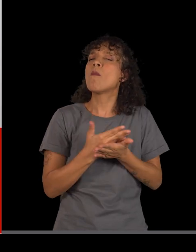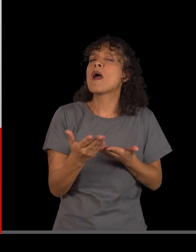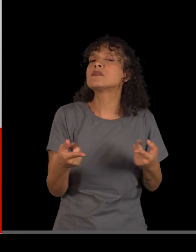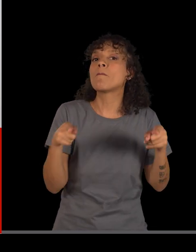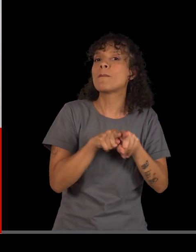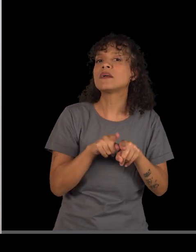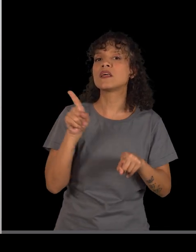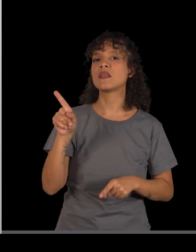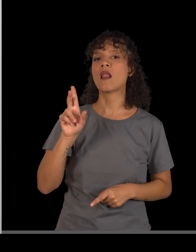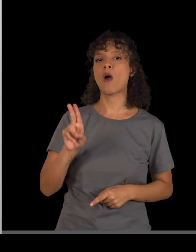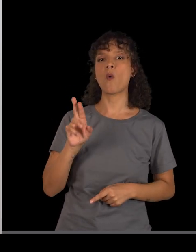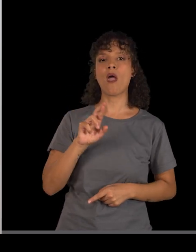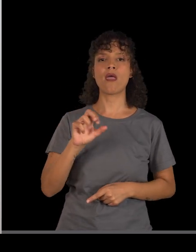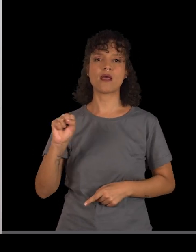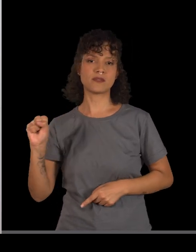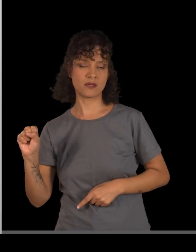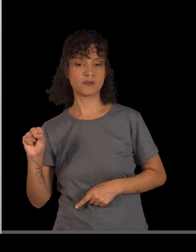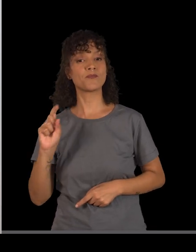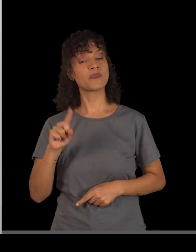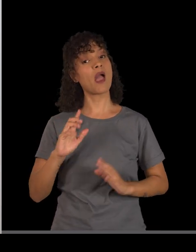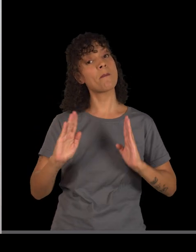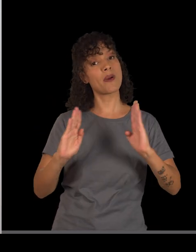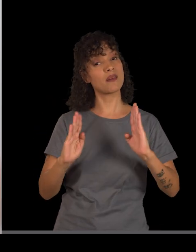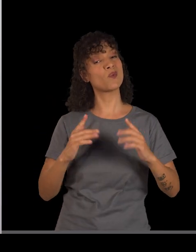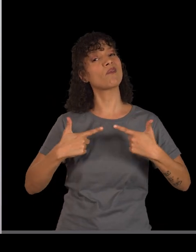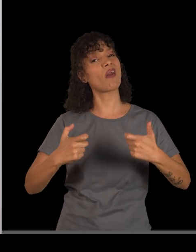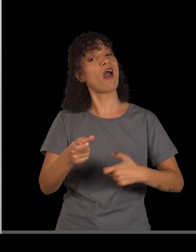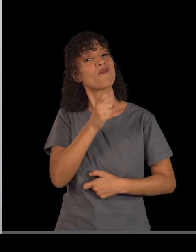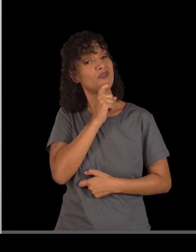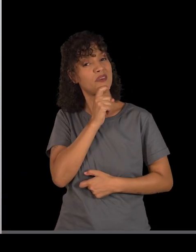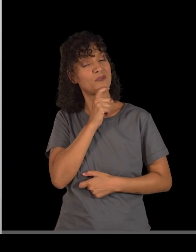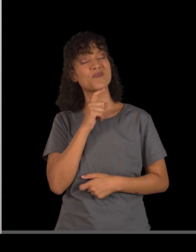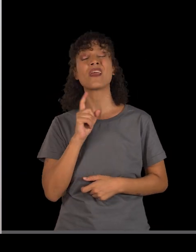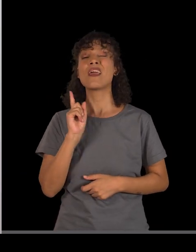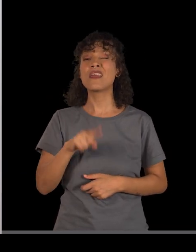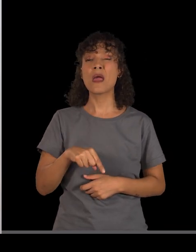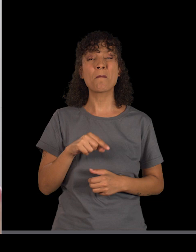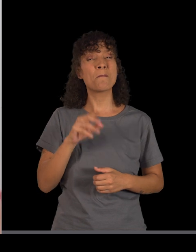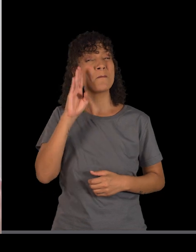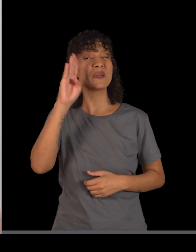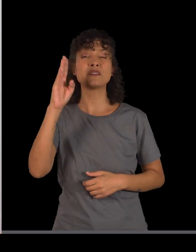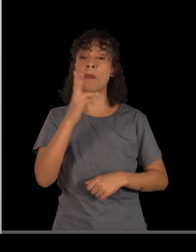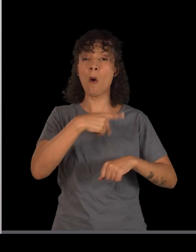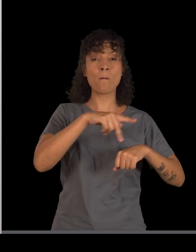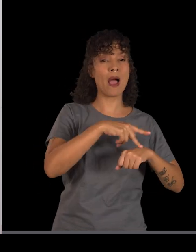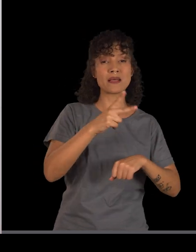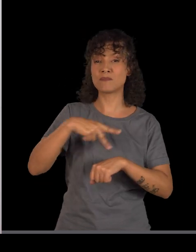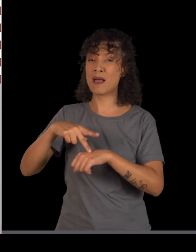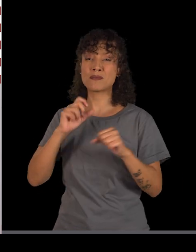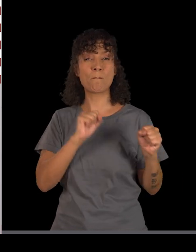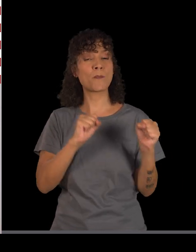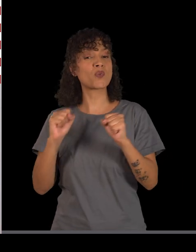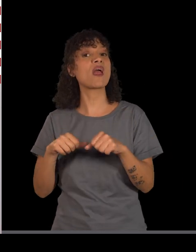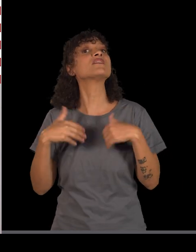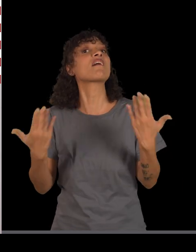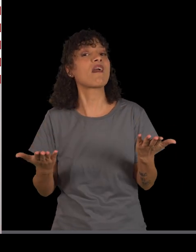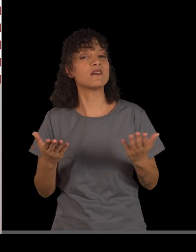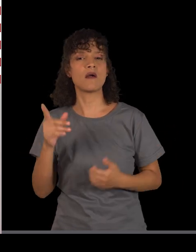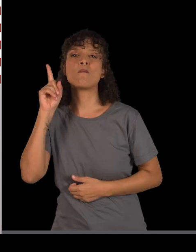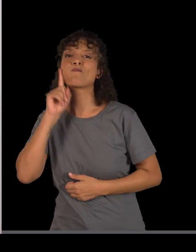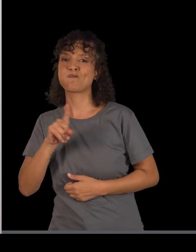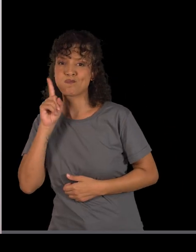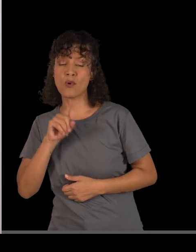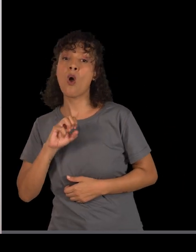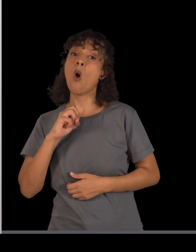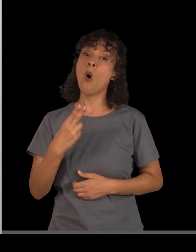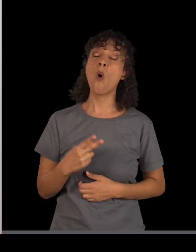Lembrando mais uma vez que a gente está num período de Guerra Fria e as duas principais potências do mundo nessa época eram os Estados Unidos